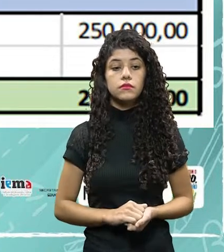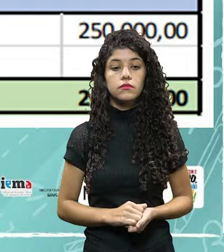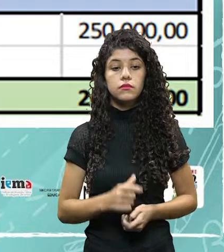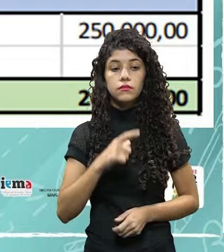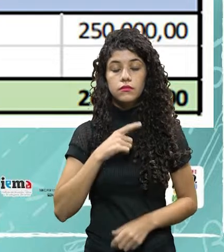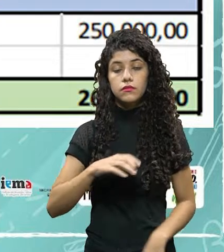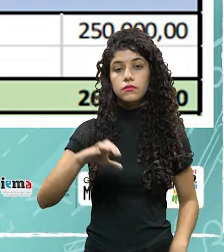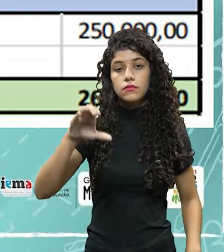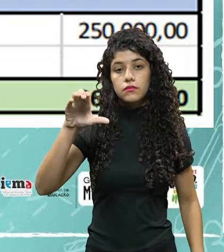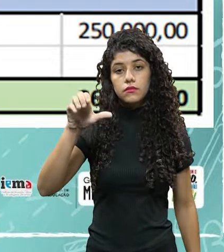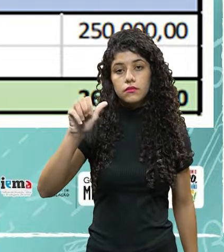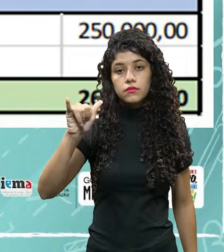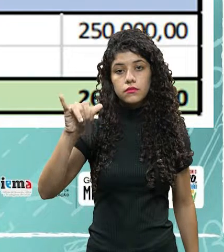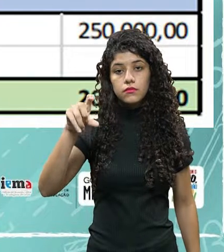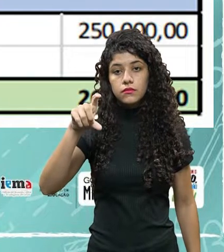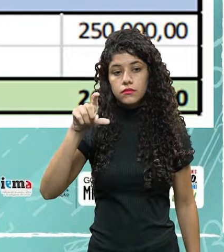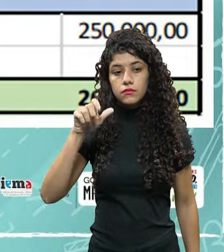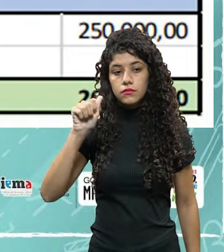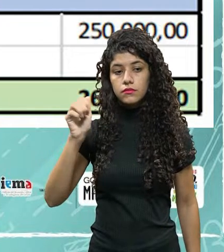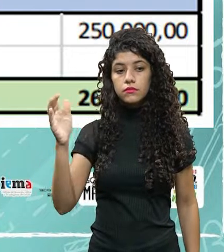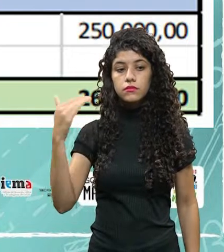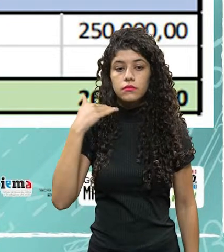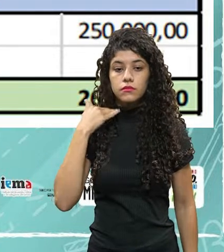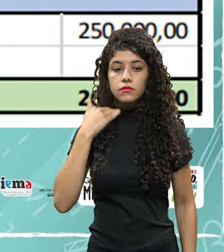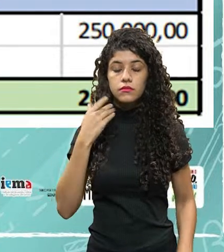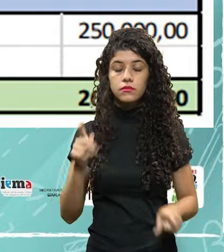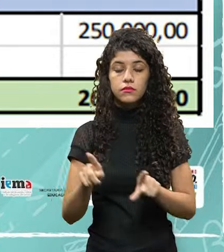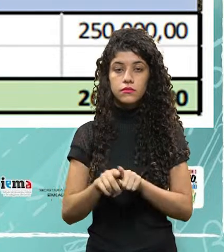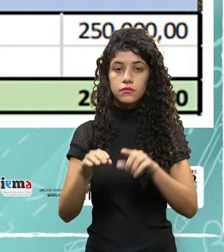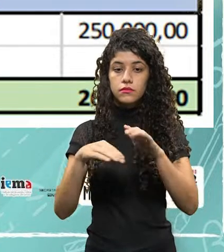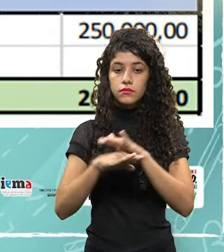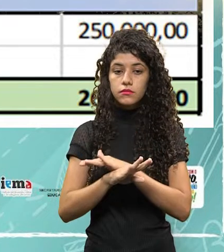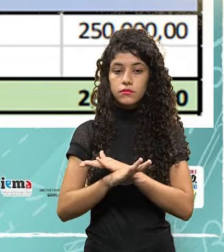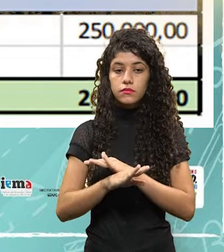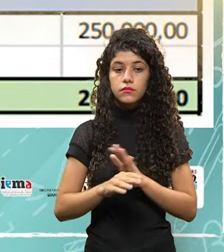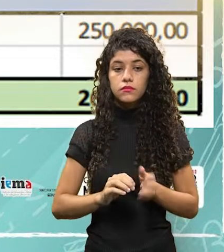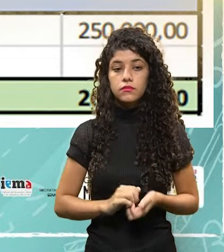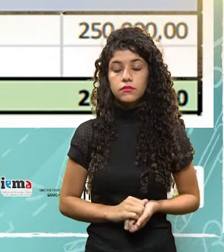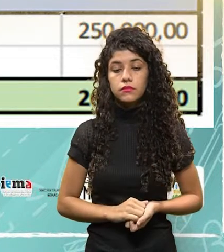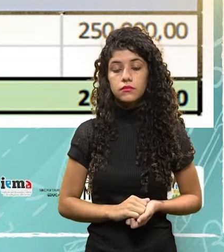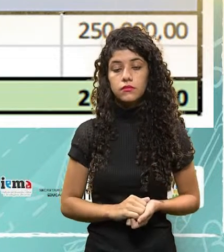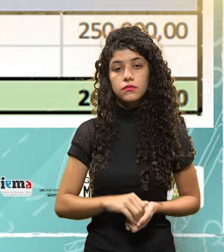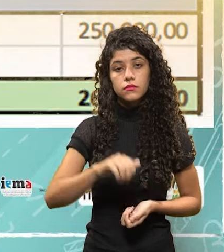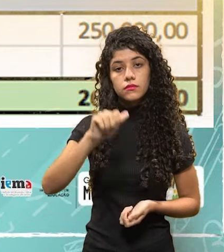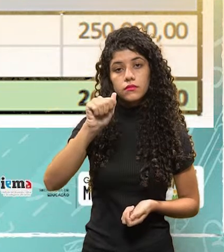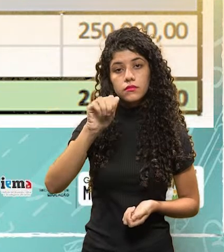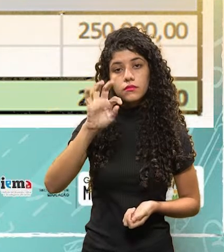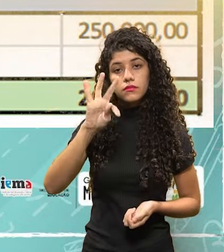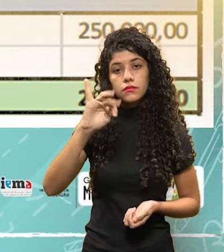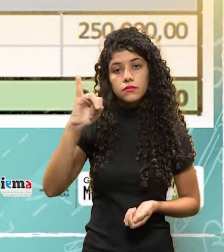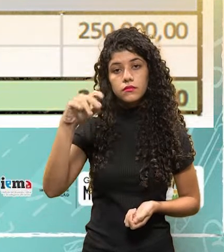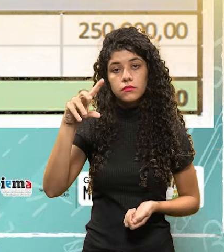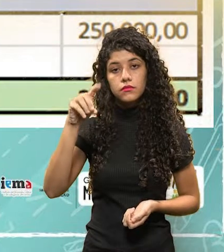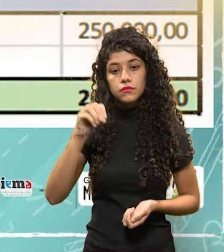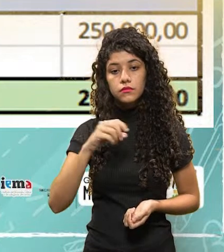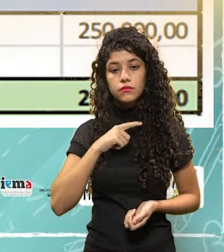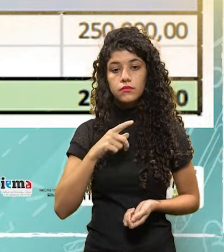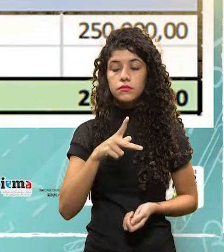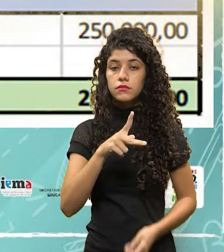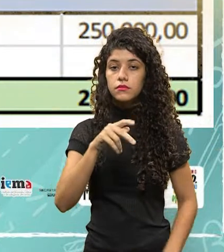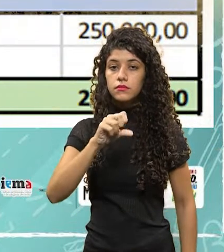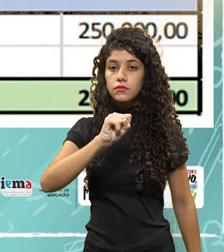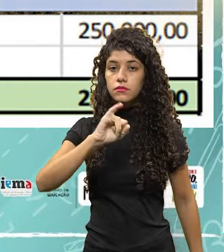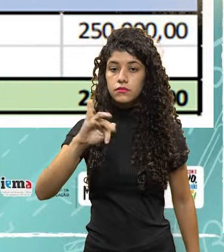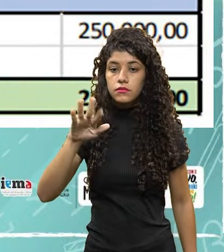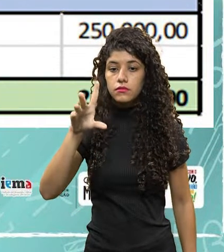aqui o caixa, a conta bancos e a conta estoque do lado do ativo. Temos do passivo fornecedores e o